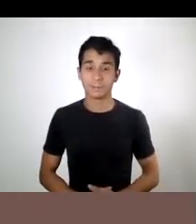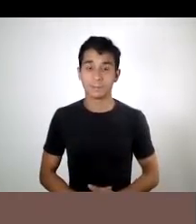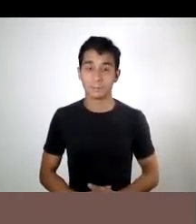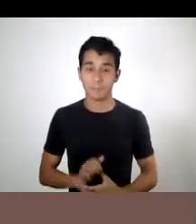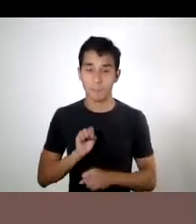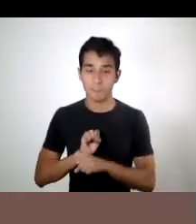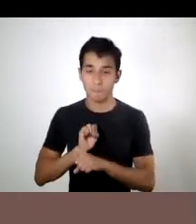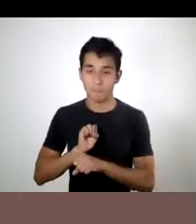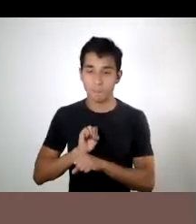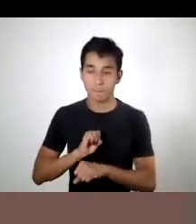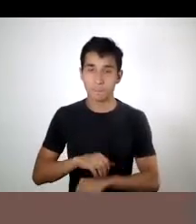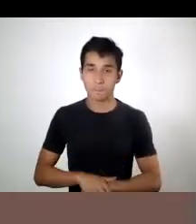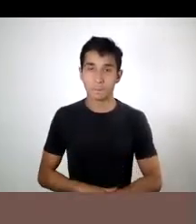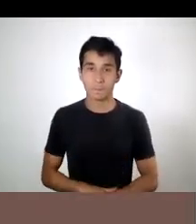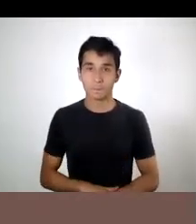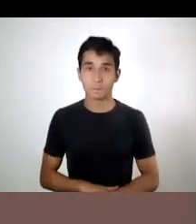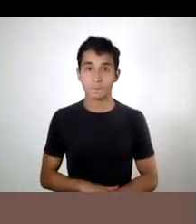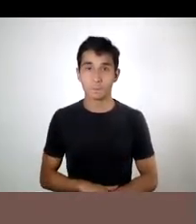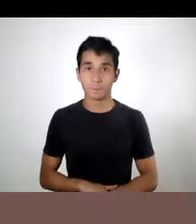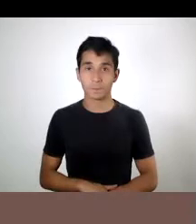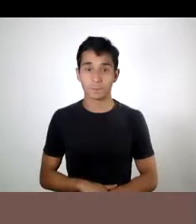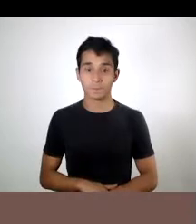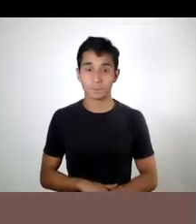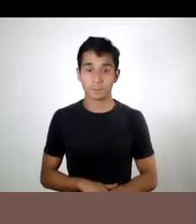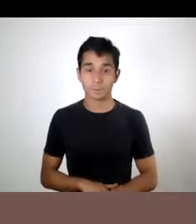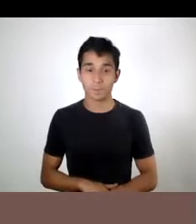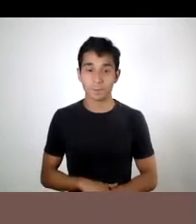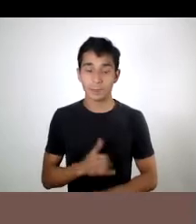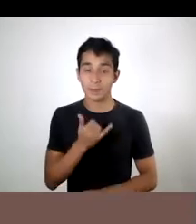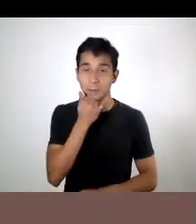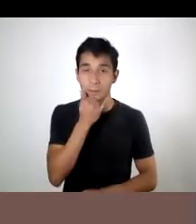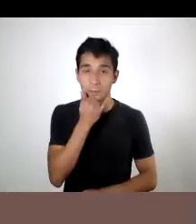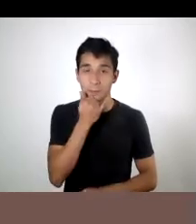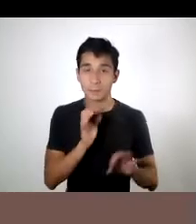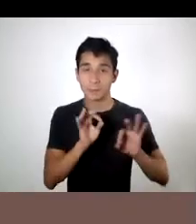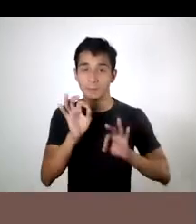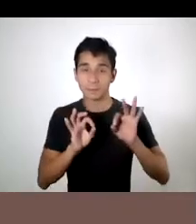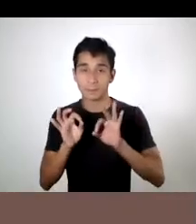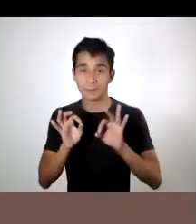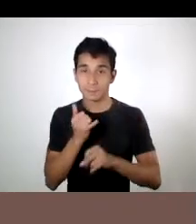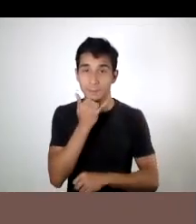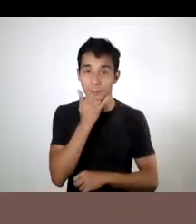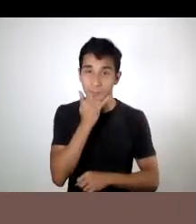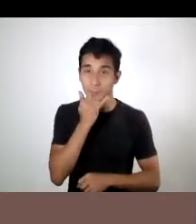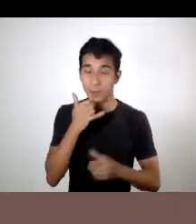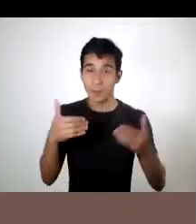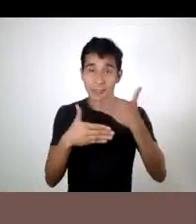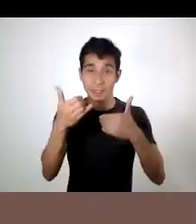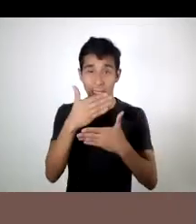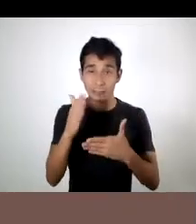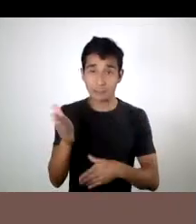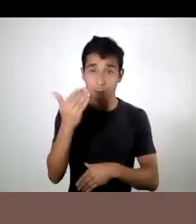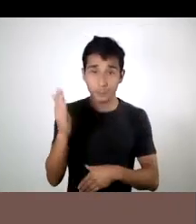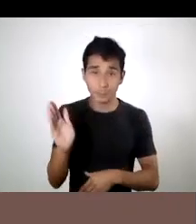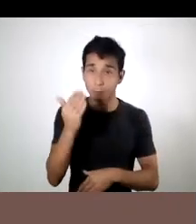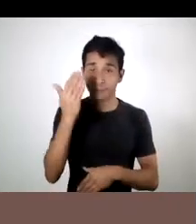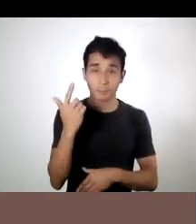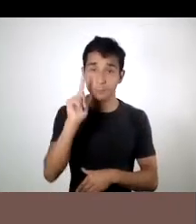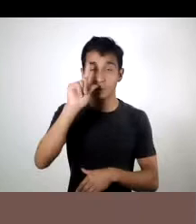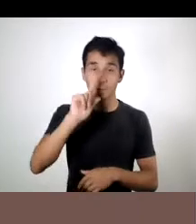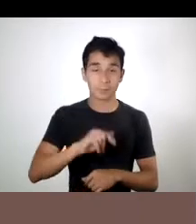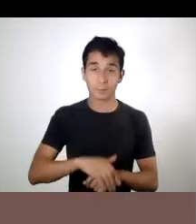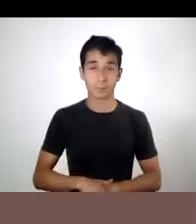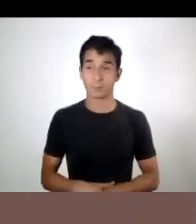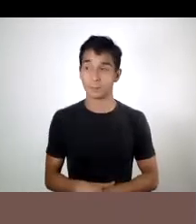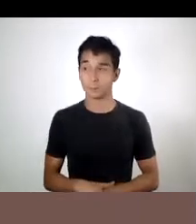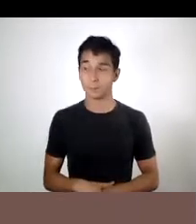Pega... Eu tô sem controle do... Desculpa, gente, eu tô sem controle do slide e eu não tô conseguindo... Peraí.